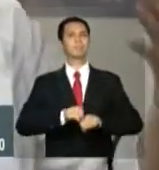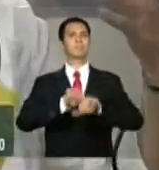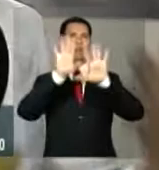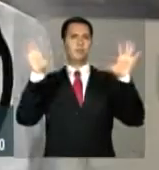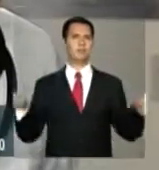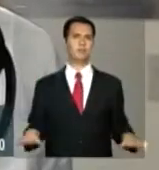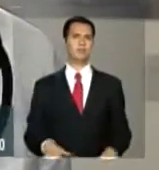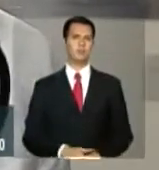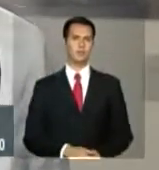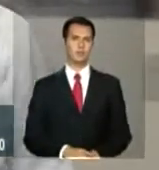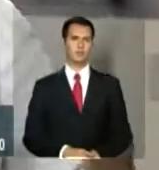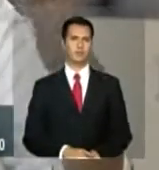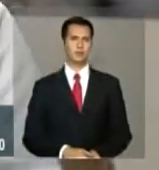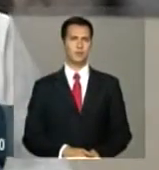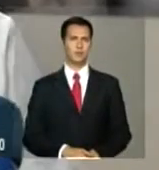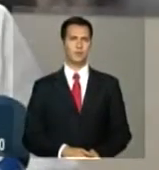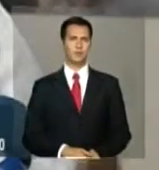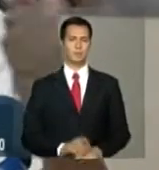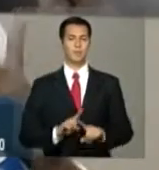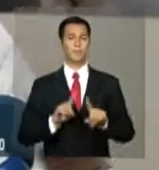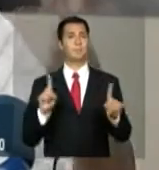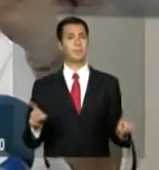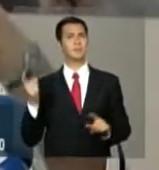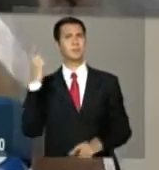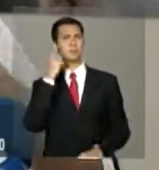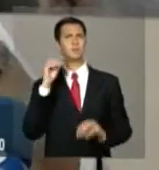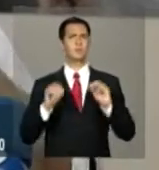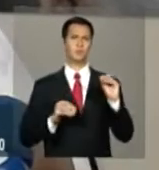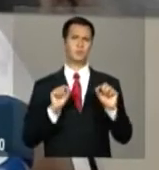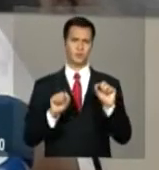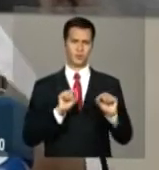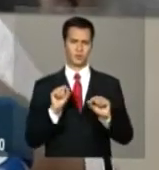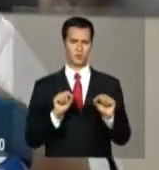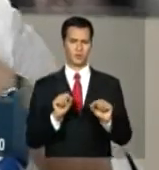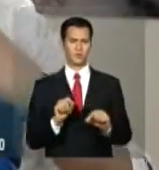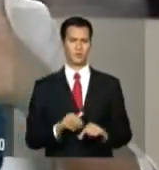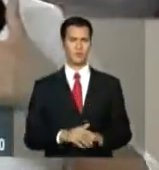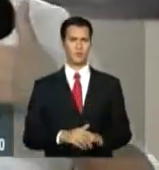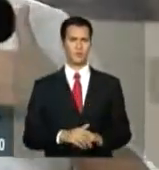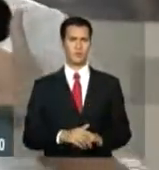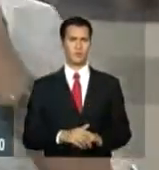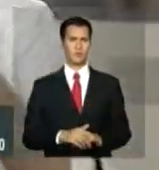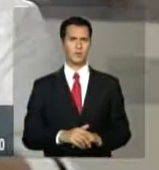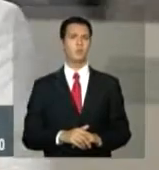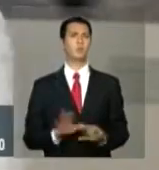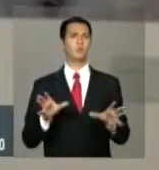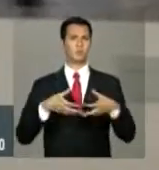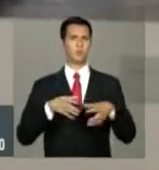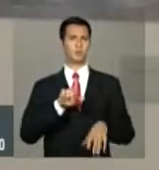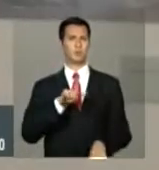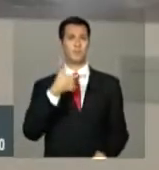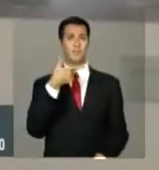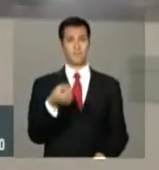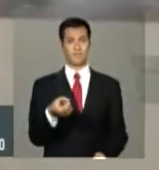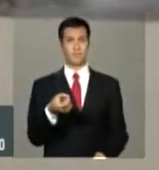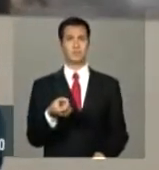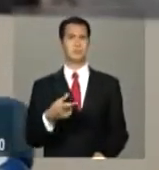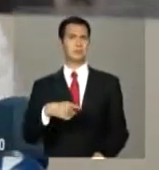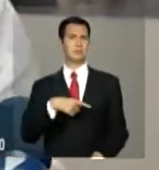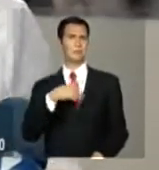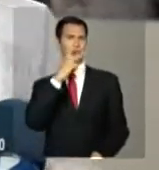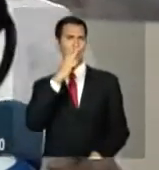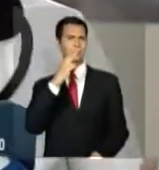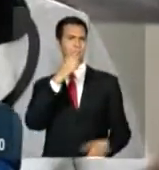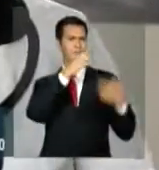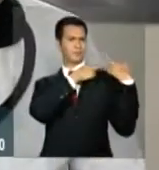Agora, eu não acho correto pontificar a respeito da situação. Não é papel do G20 chegar e pontificar a